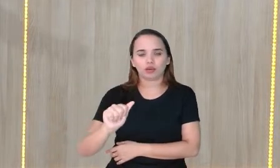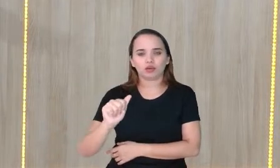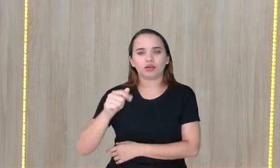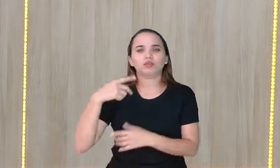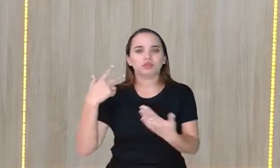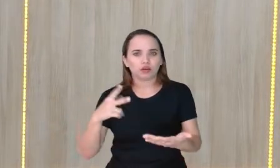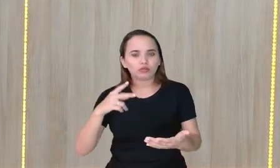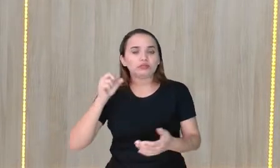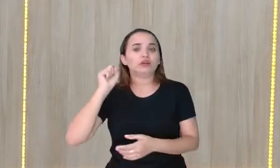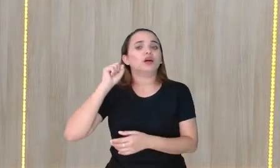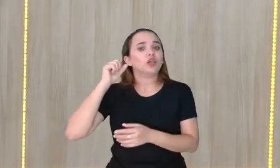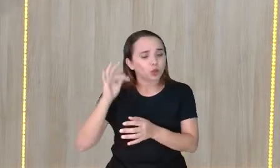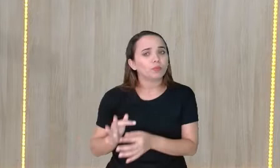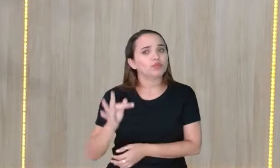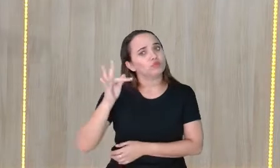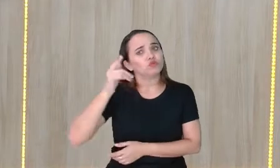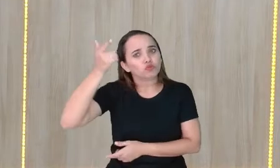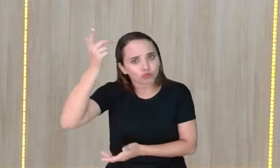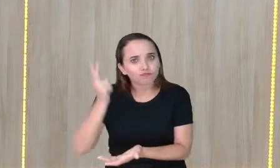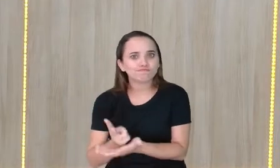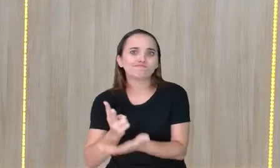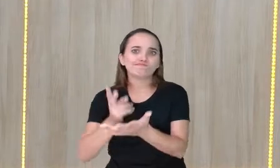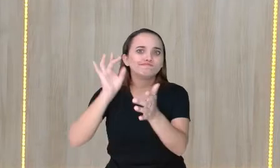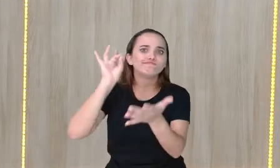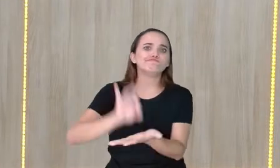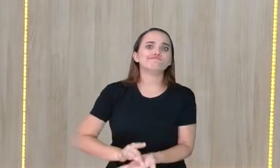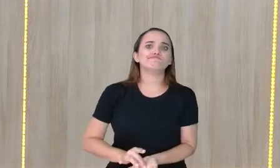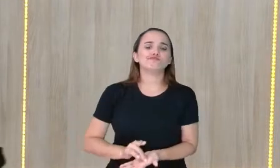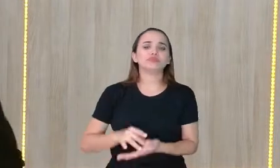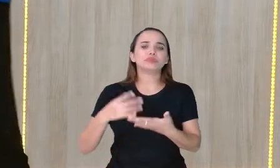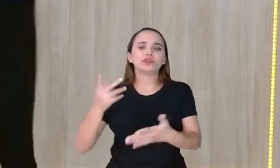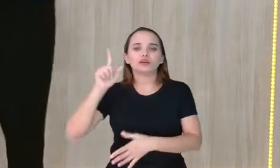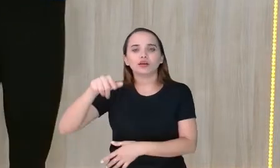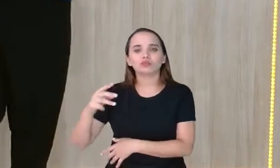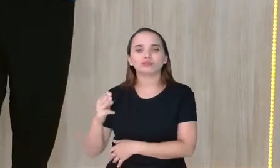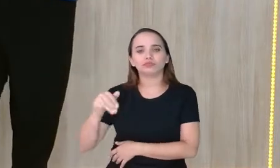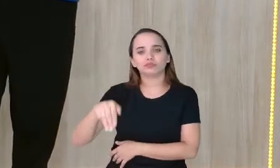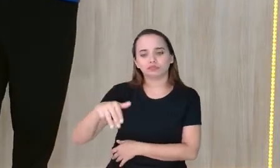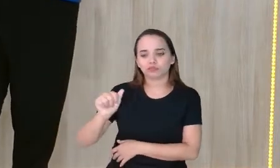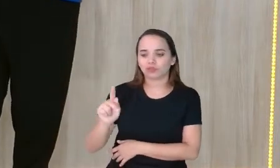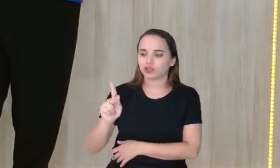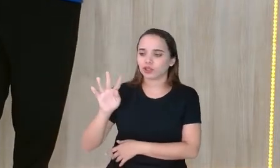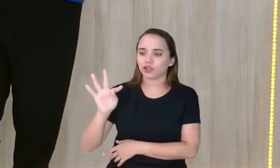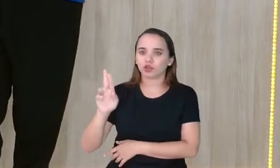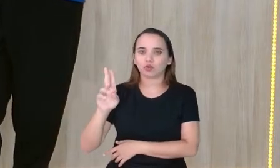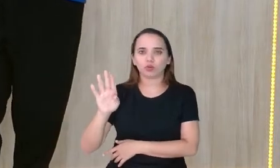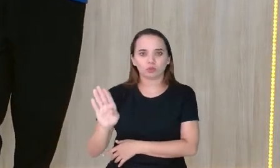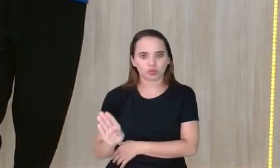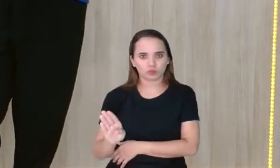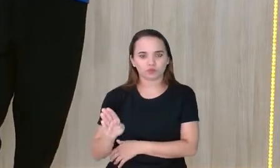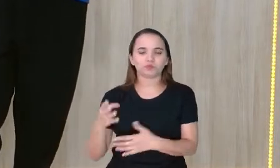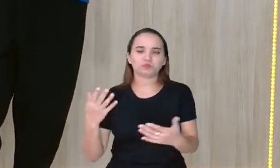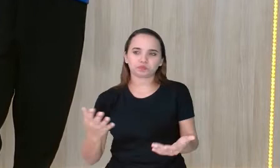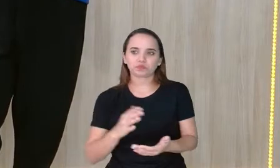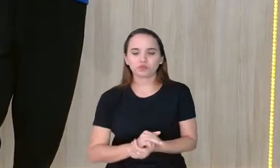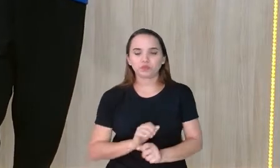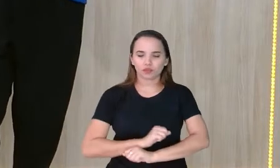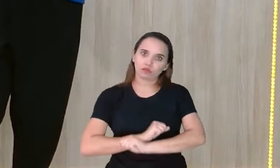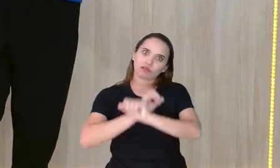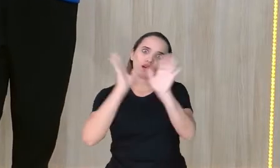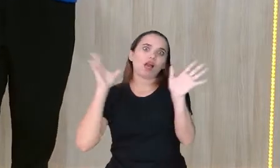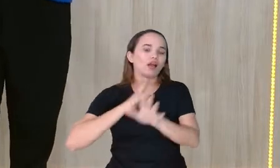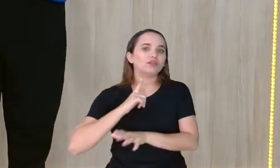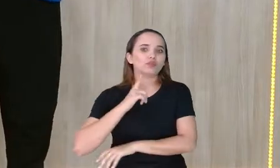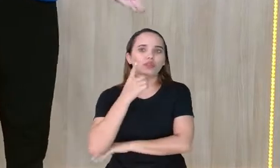cumprido. Foi o que poderia ter sido. Foi o que deveria ter sido. E aqui a gente pode observar, claro, que há uma inspiração. Visto